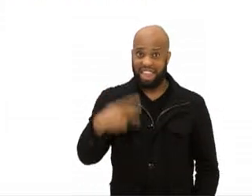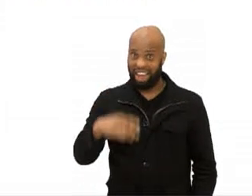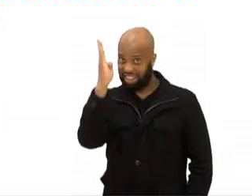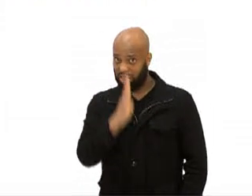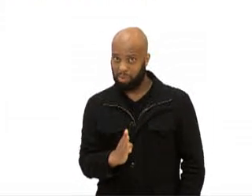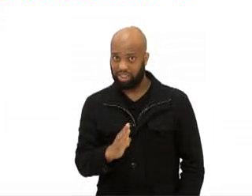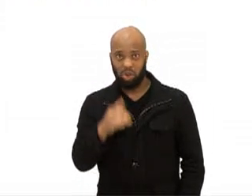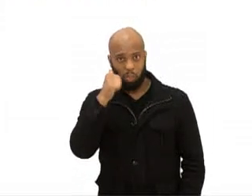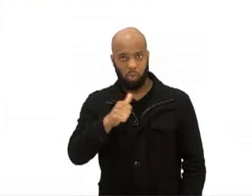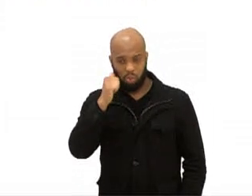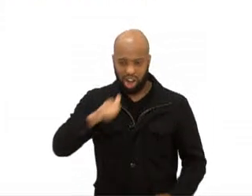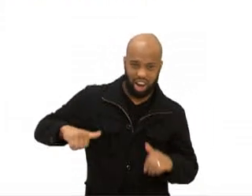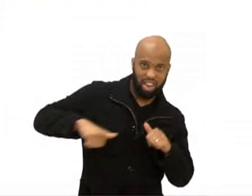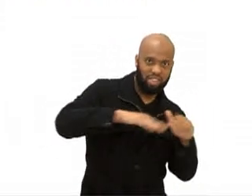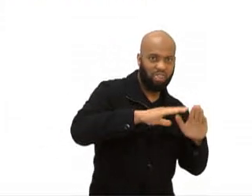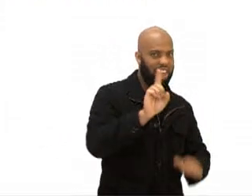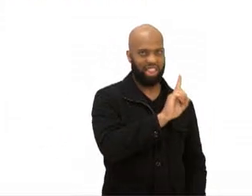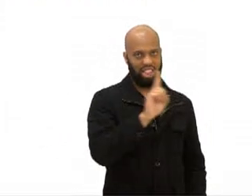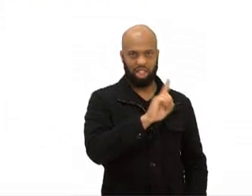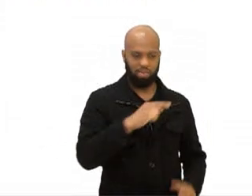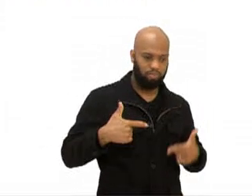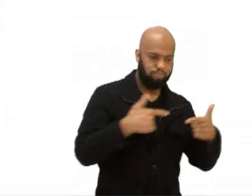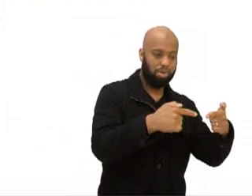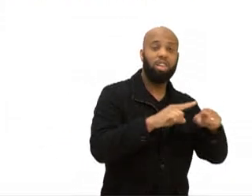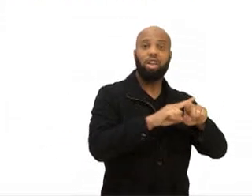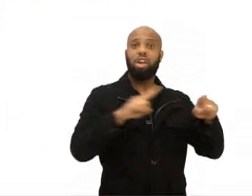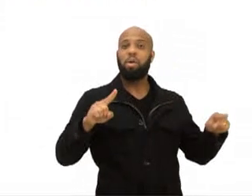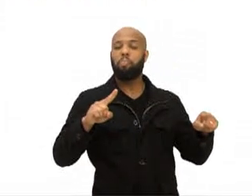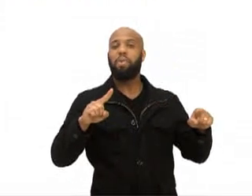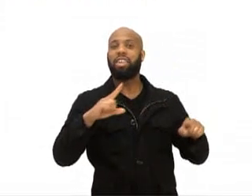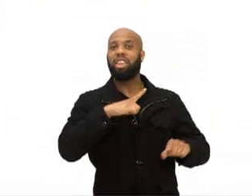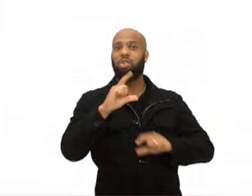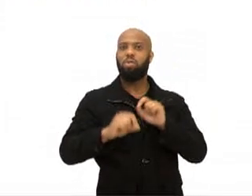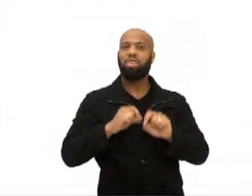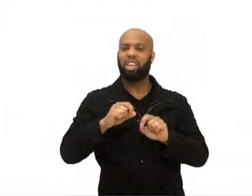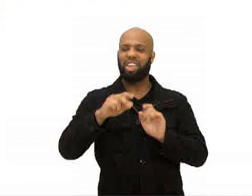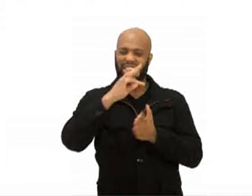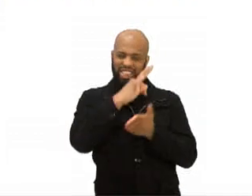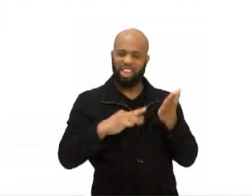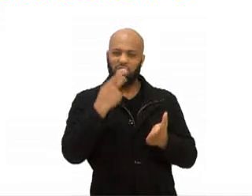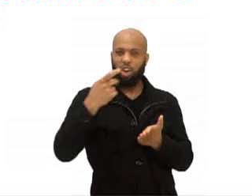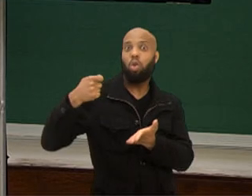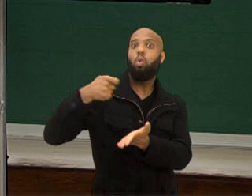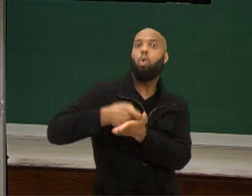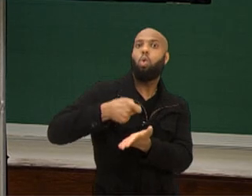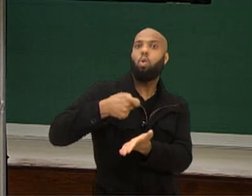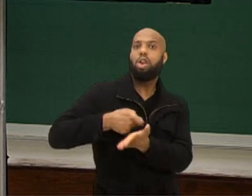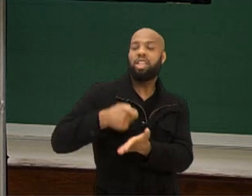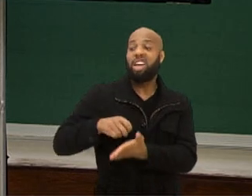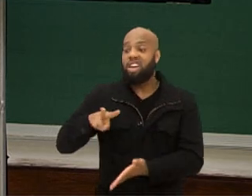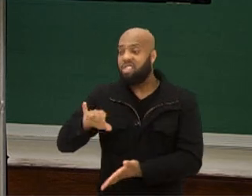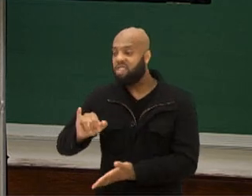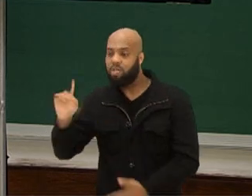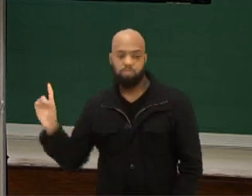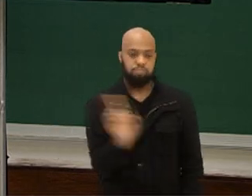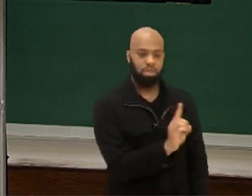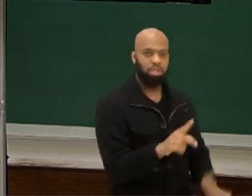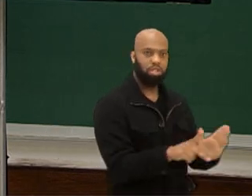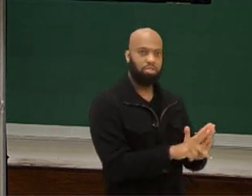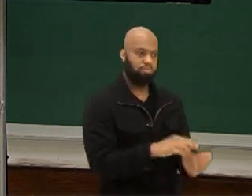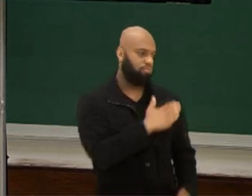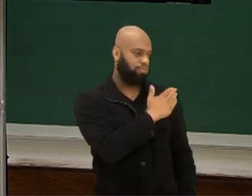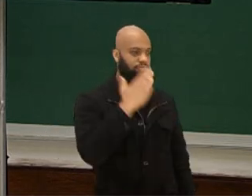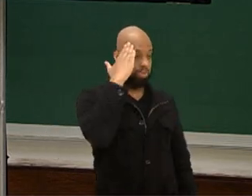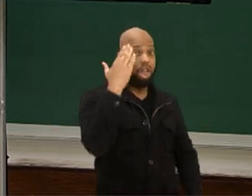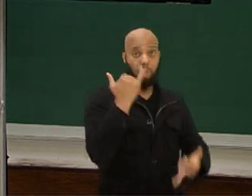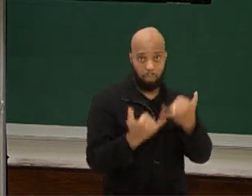não são enviadas ao exército, mas o trecho nos remete a uma obrigatoriedade, ó, será mandada. Parecido com o